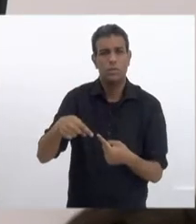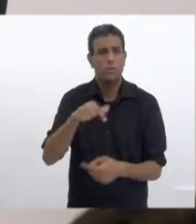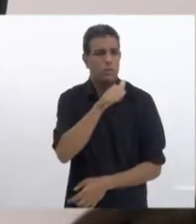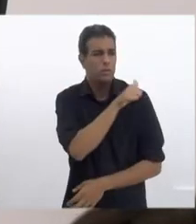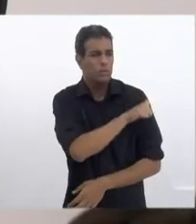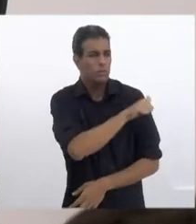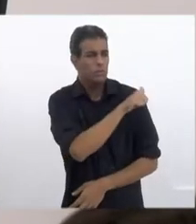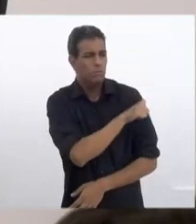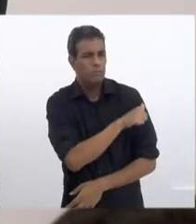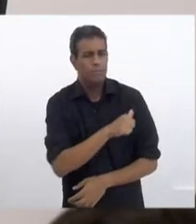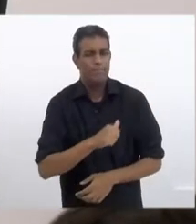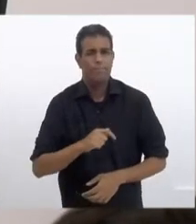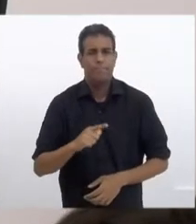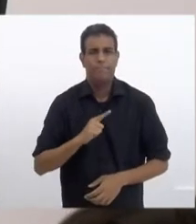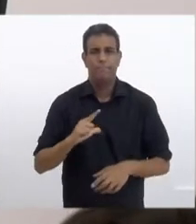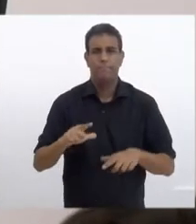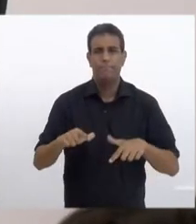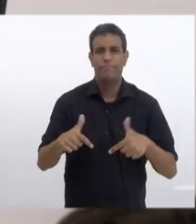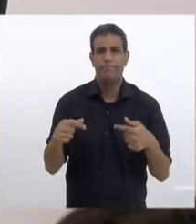gente tem as nossas